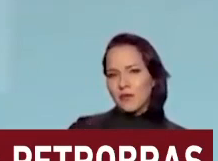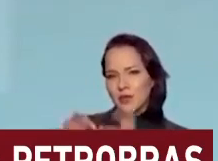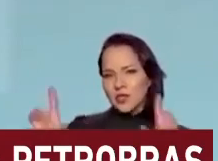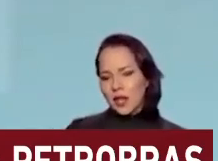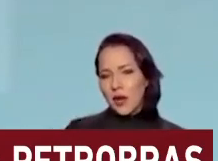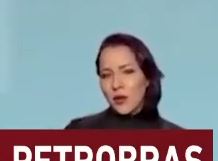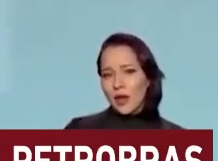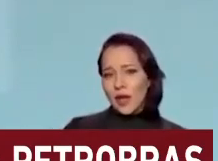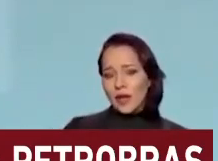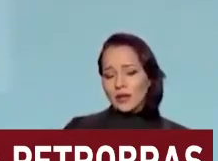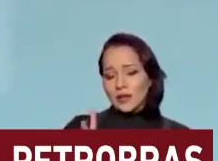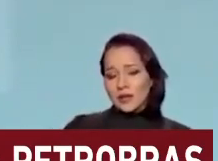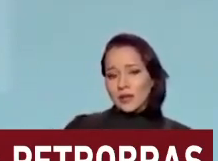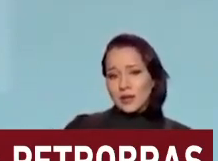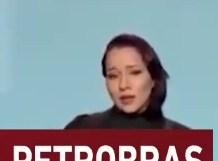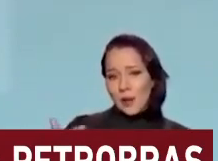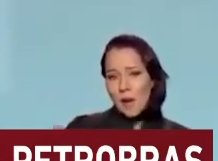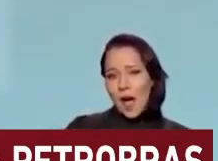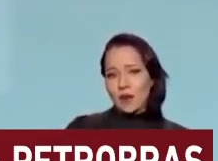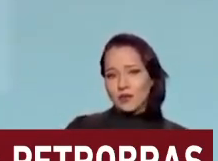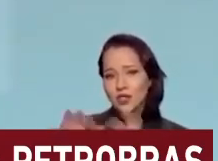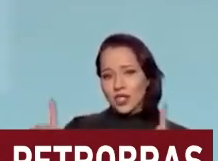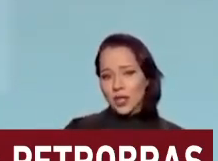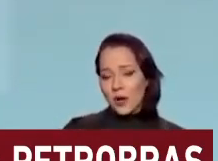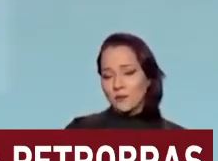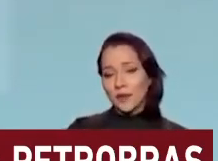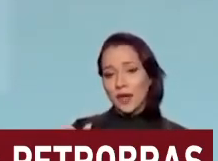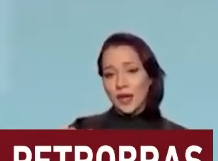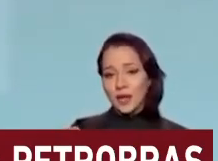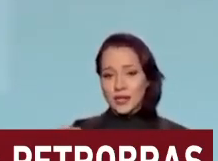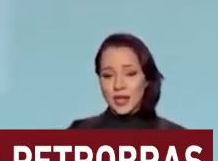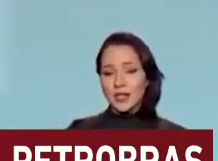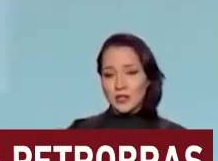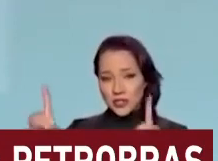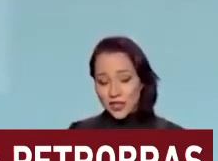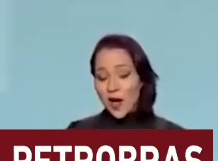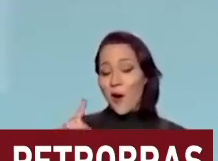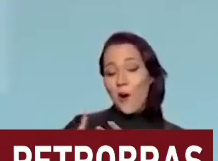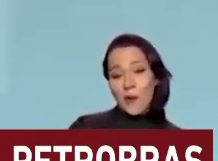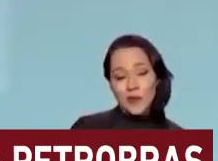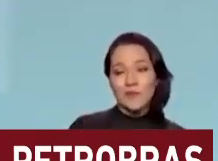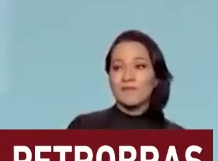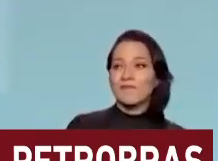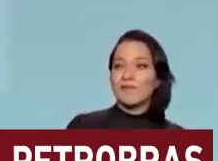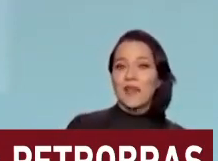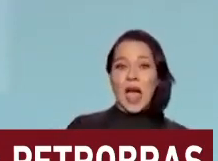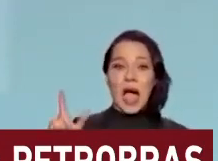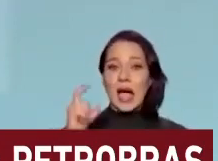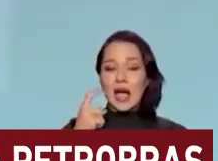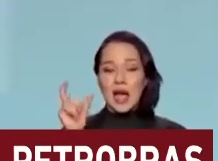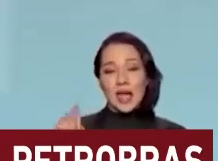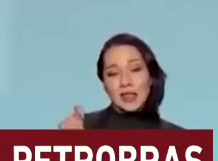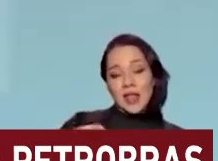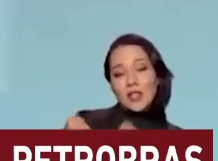lista ou desses nomes, mais é retardada a posse de Caio Paes de Andrade. É que os nomes a serem